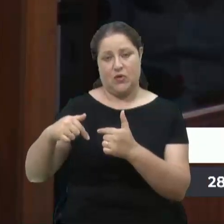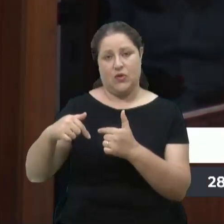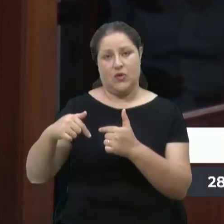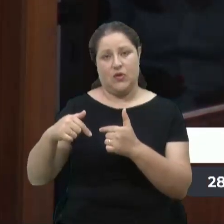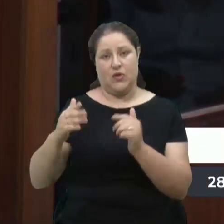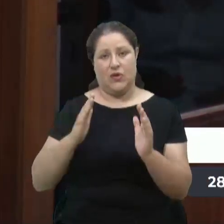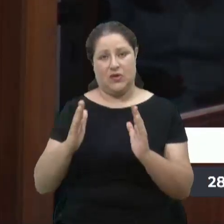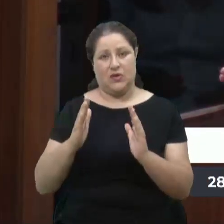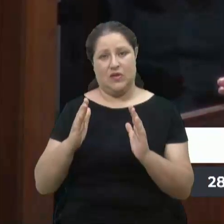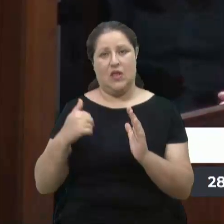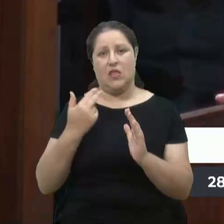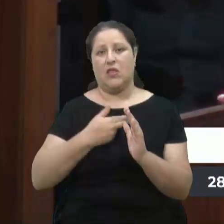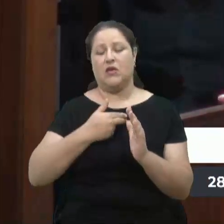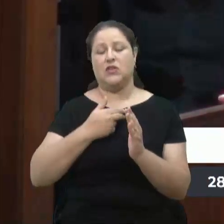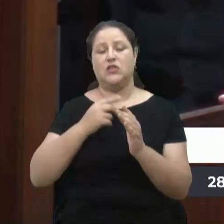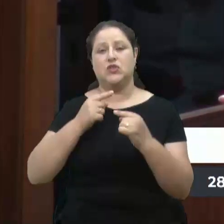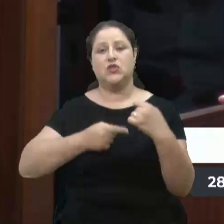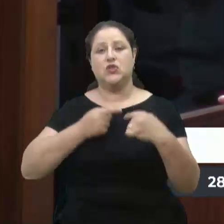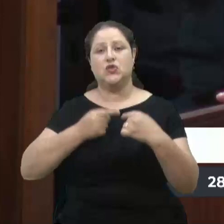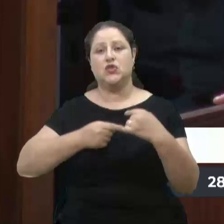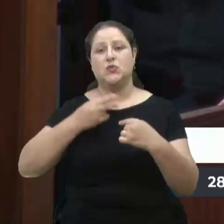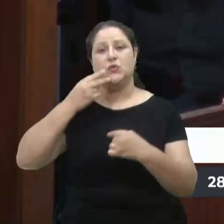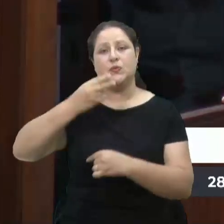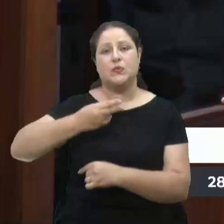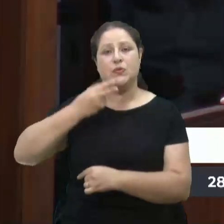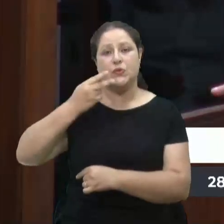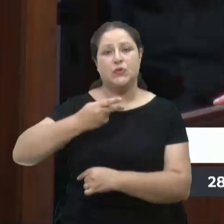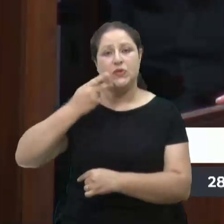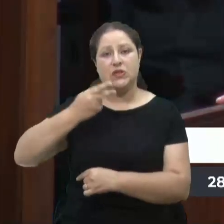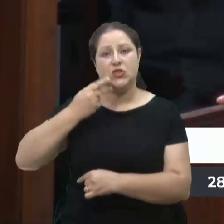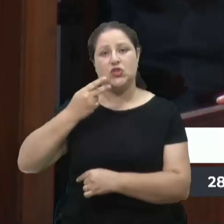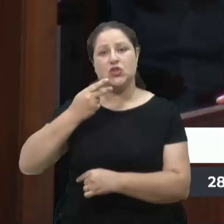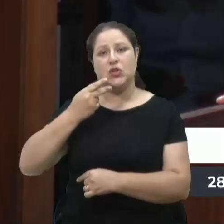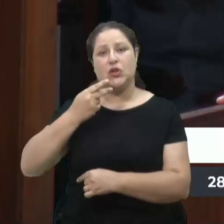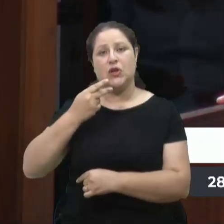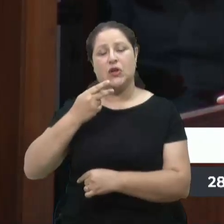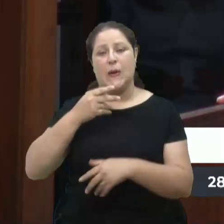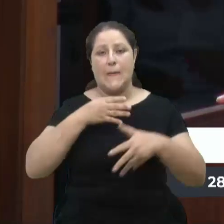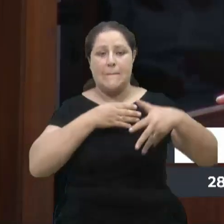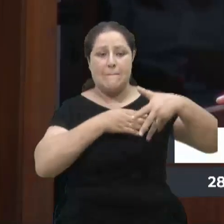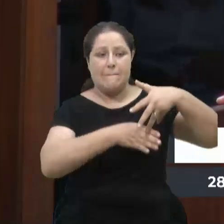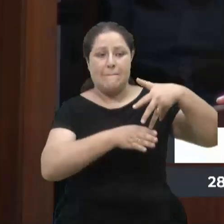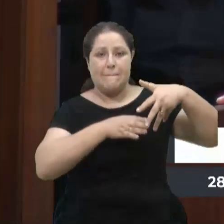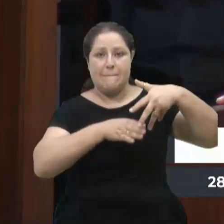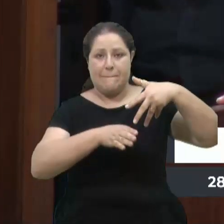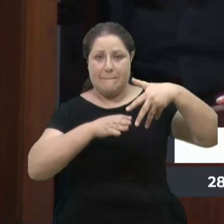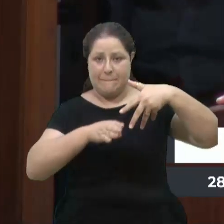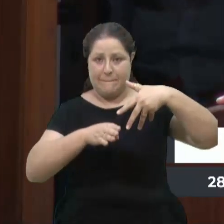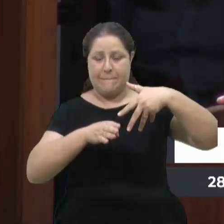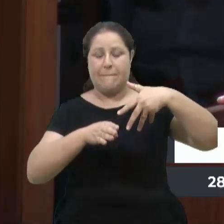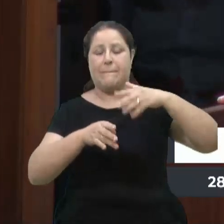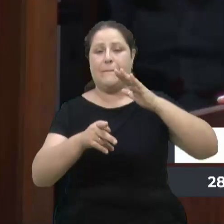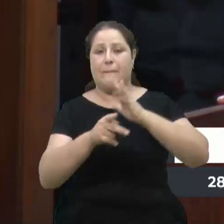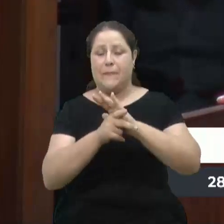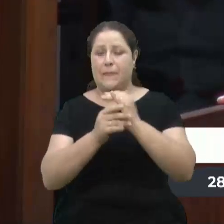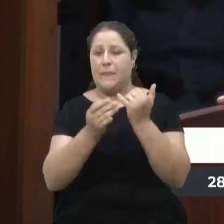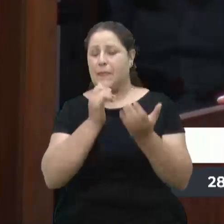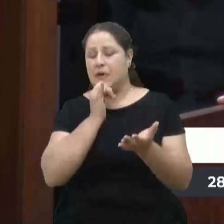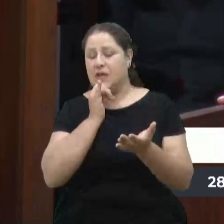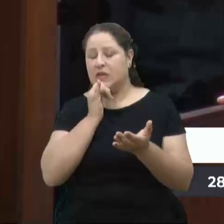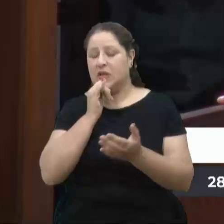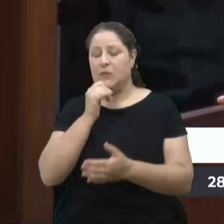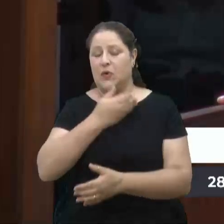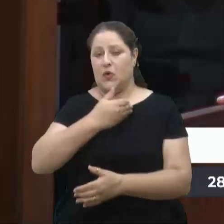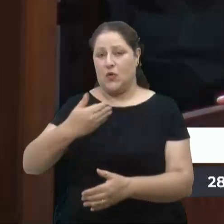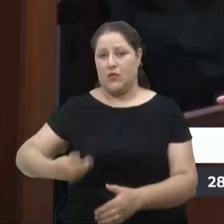nós discutimos uma política de pedagiamento, por exemplo, do governo Leite, uma